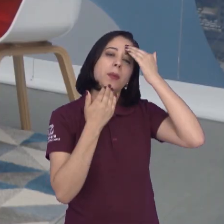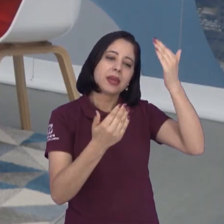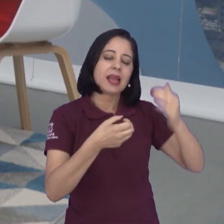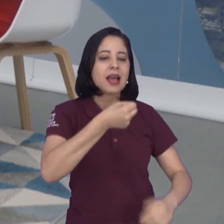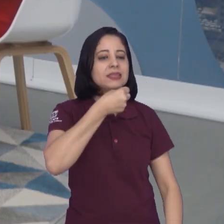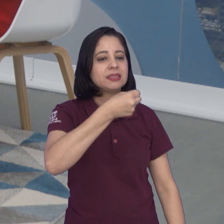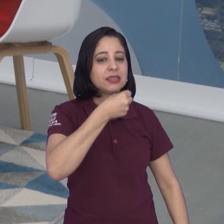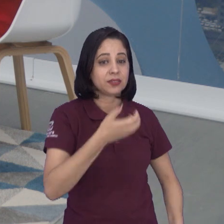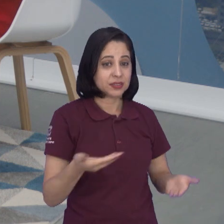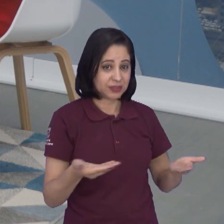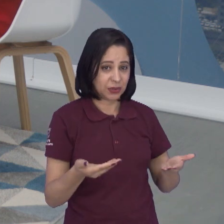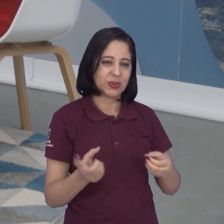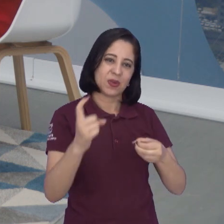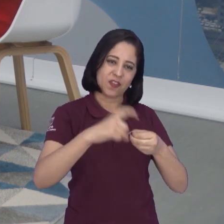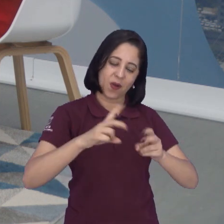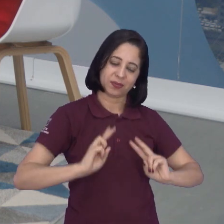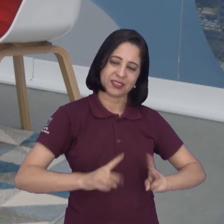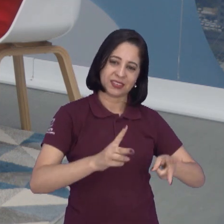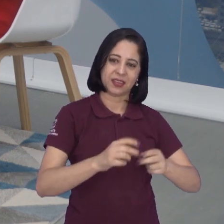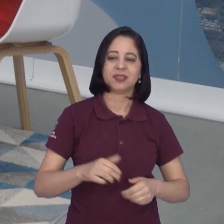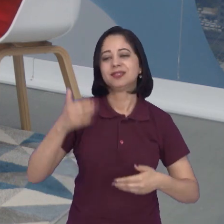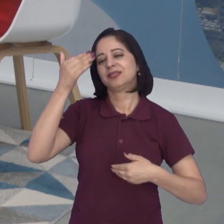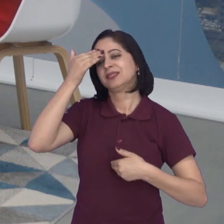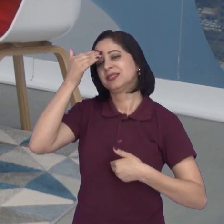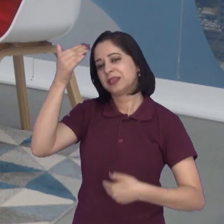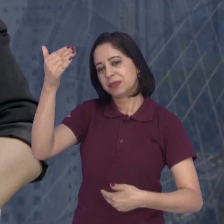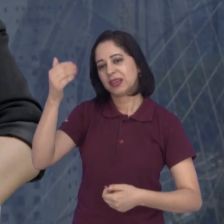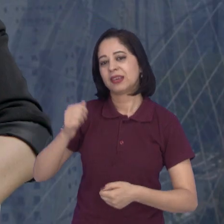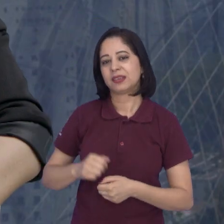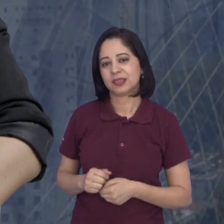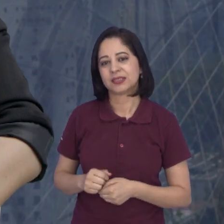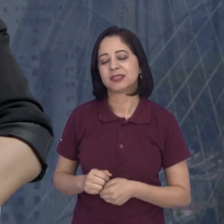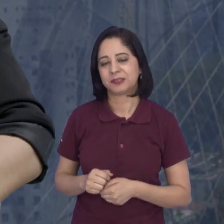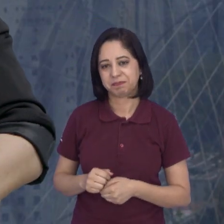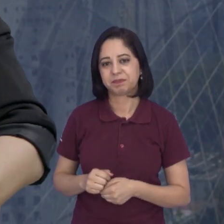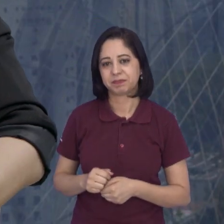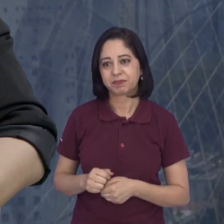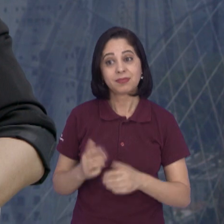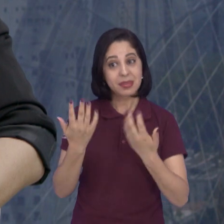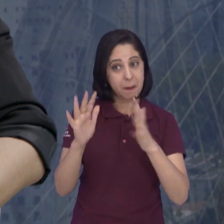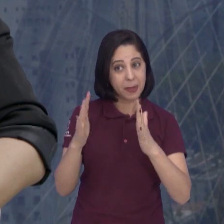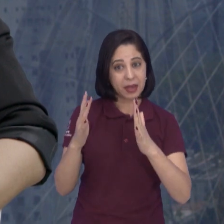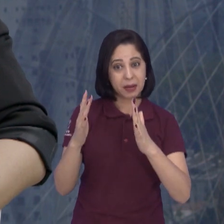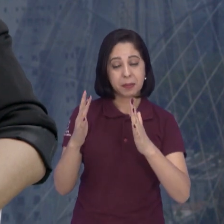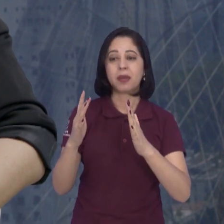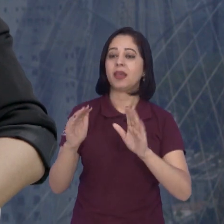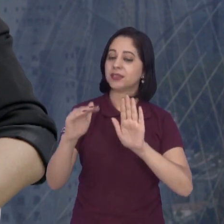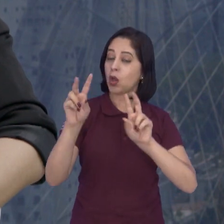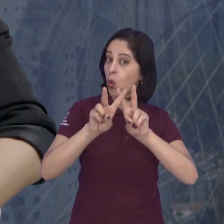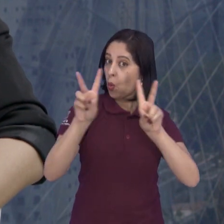com a gente e volte sempre. Eu que agradeço, Dani, mais uma vez. Parabenizo mais uma vez pela